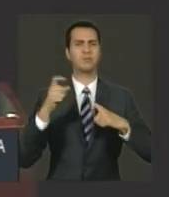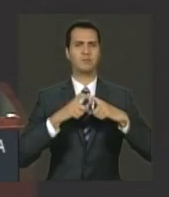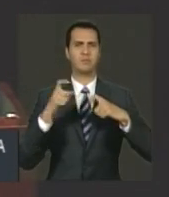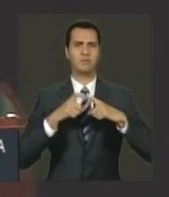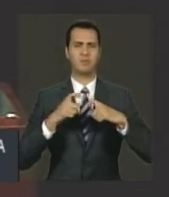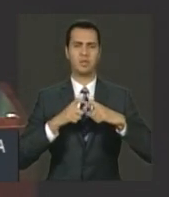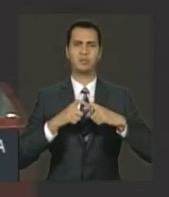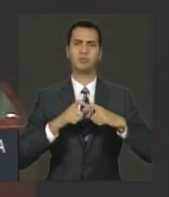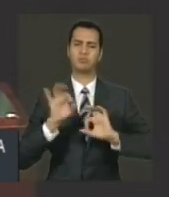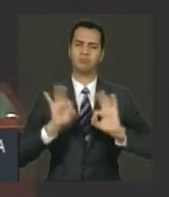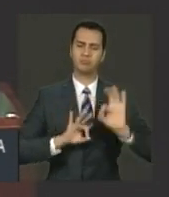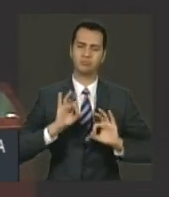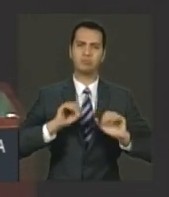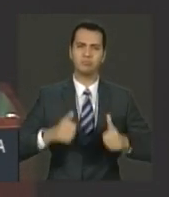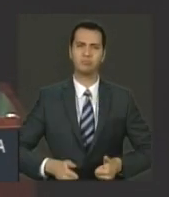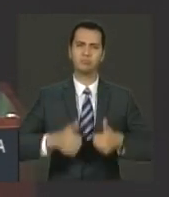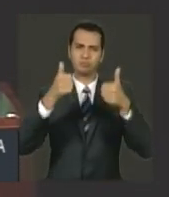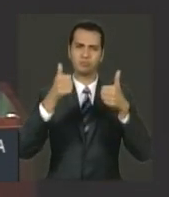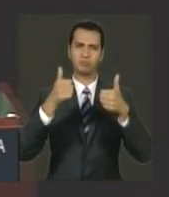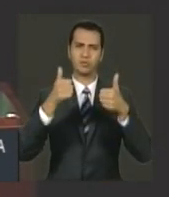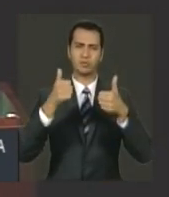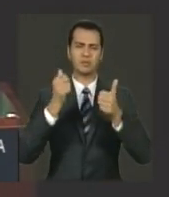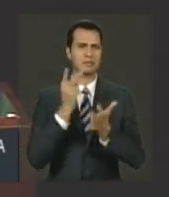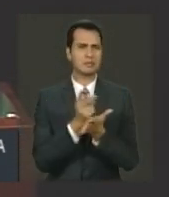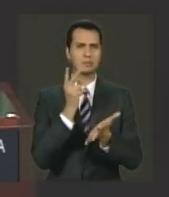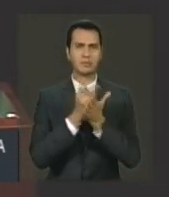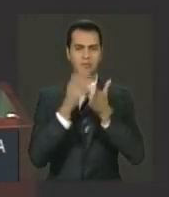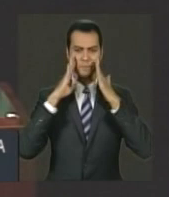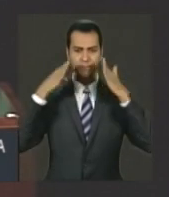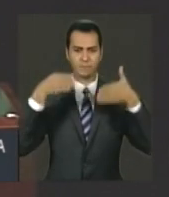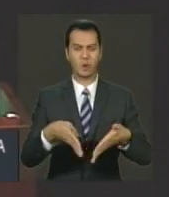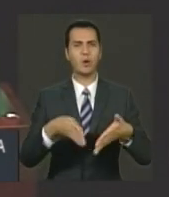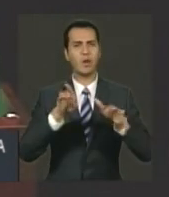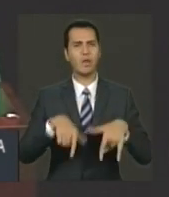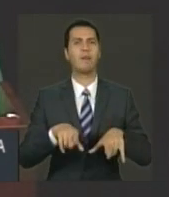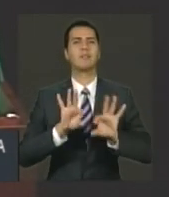clínica, voltada à excelência.